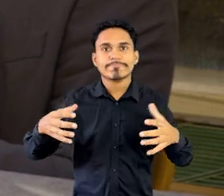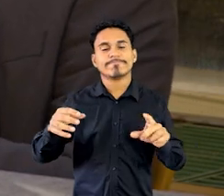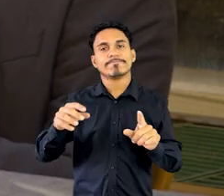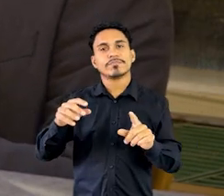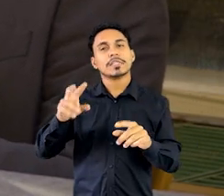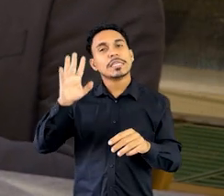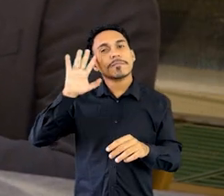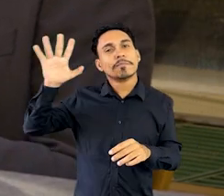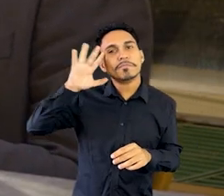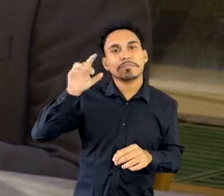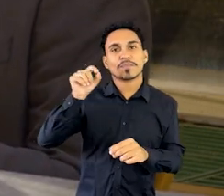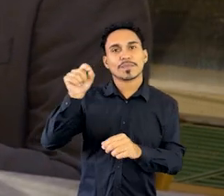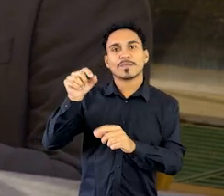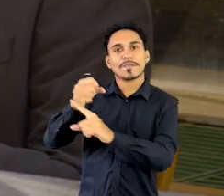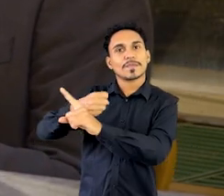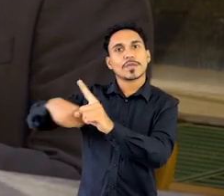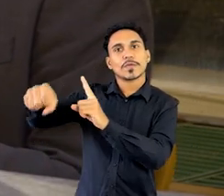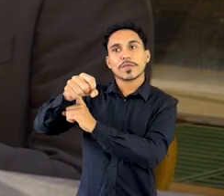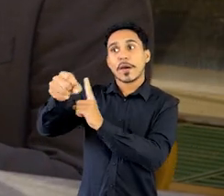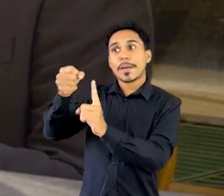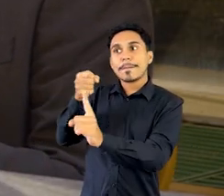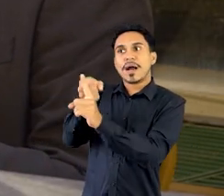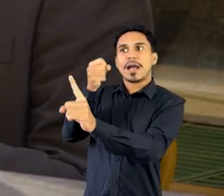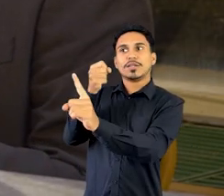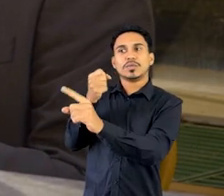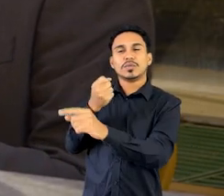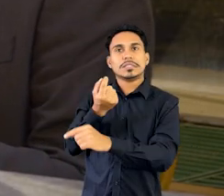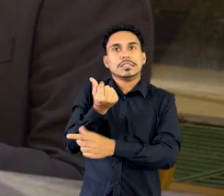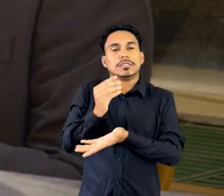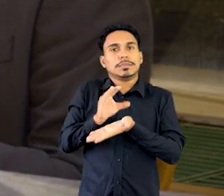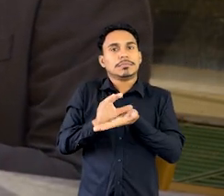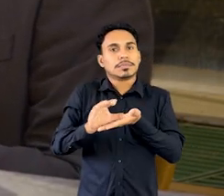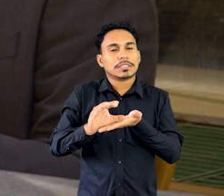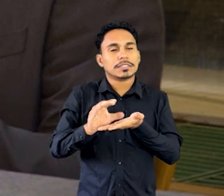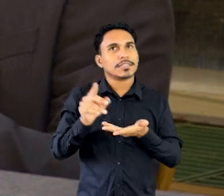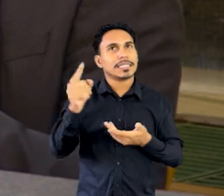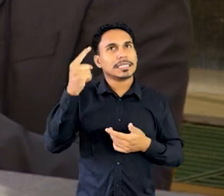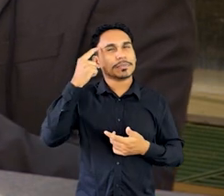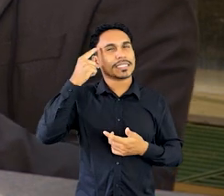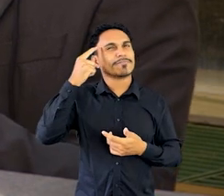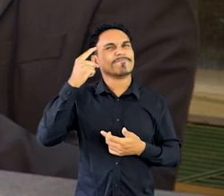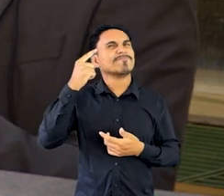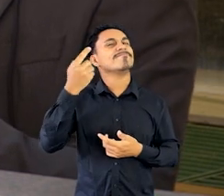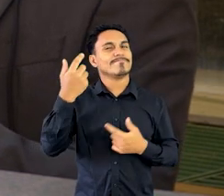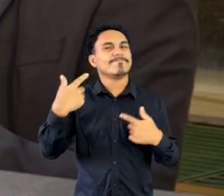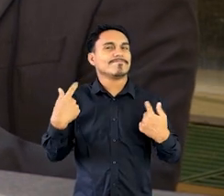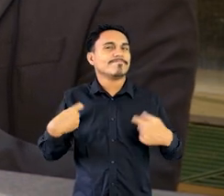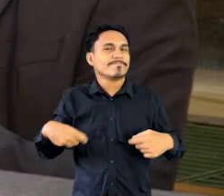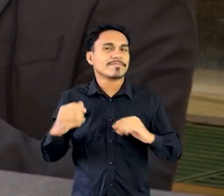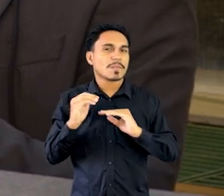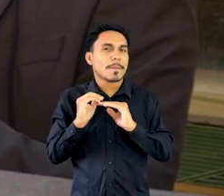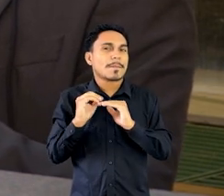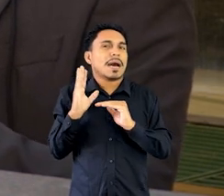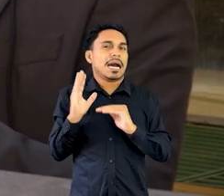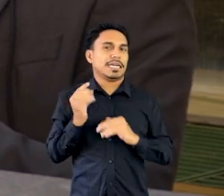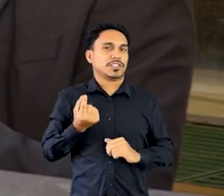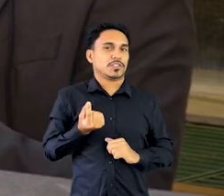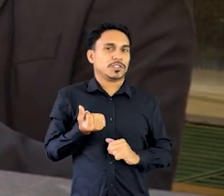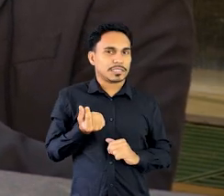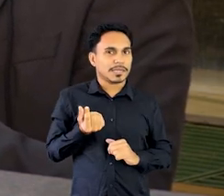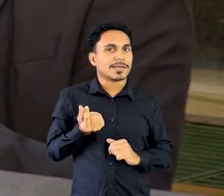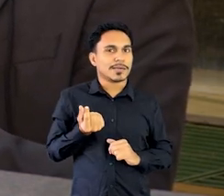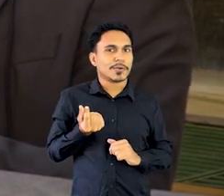perspectiva do impacto social gerado ele perde de figura que talvez o